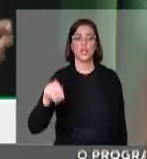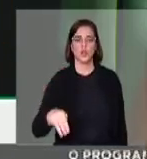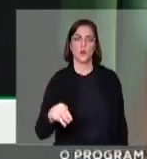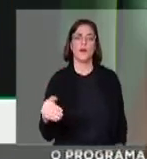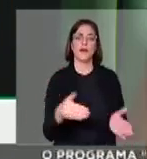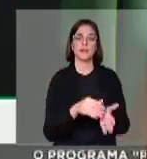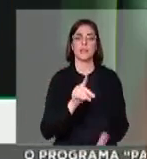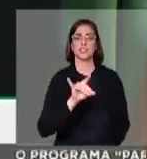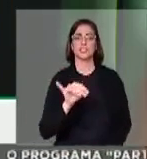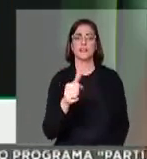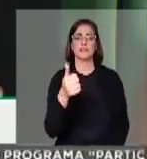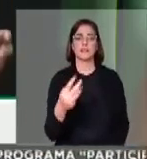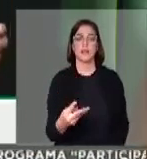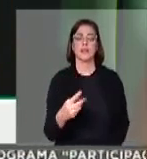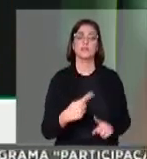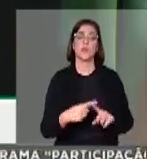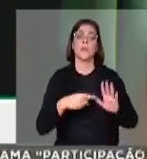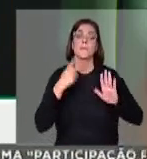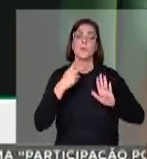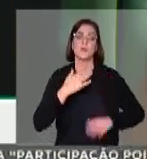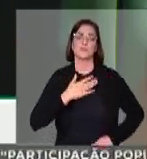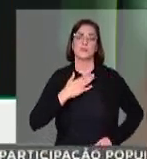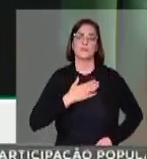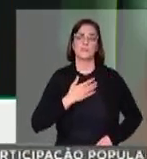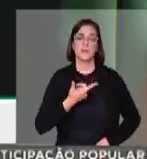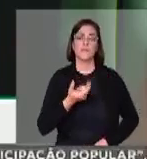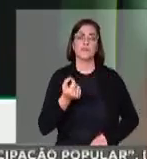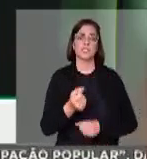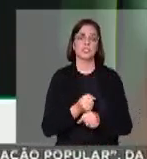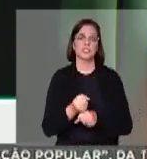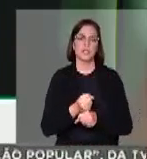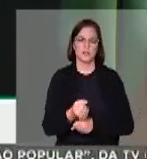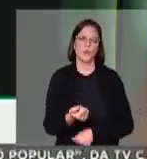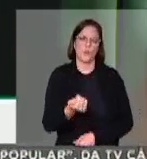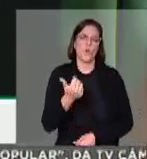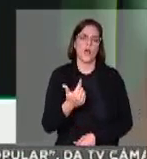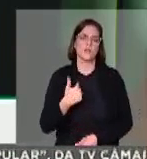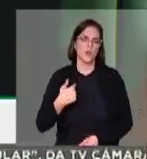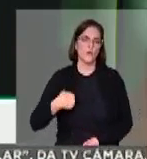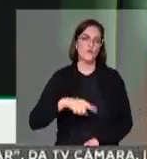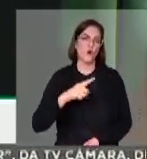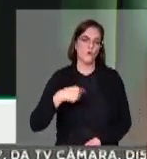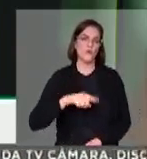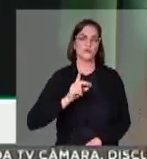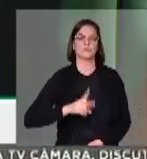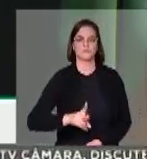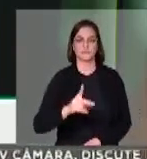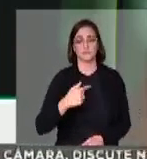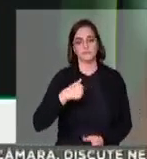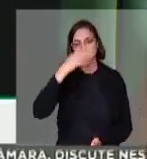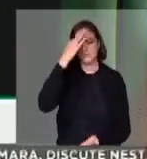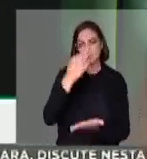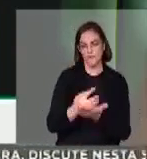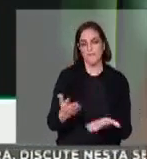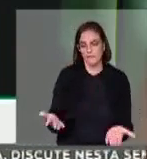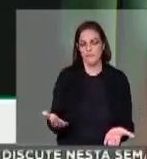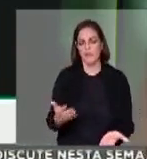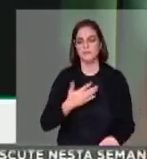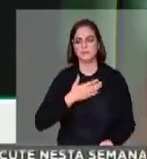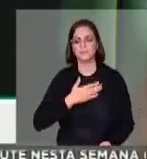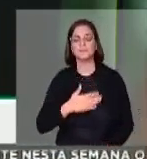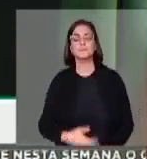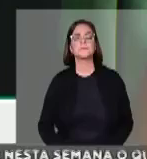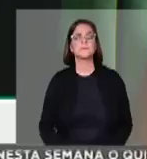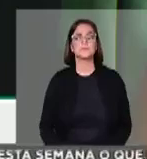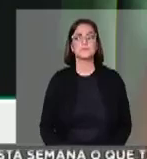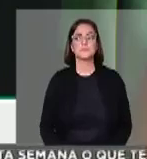uma promessa de já quase duas décadas que faço naquela região, naquela cidade, pela fé que tem no Senhor do Bonfim. Mas o que me traz aqui hoje